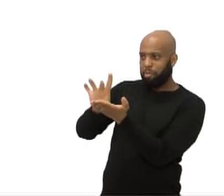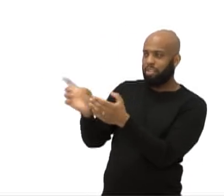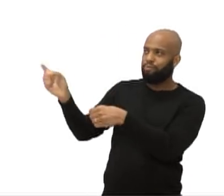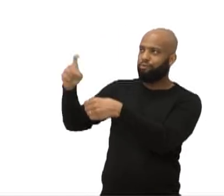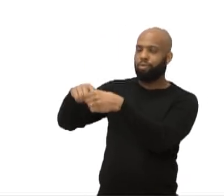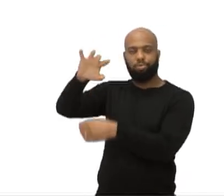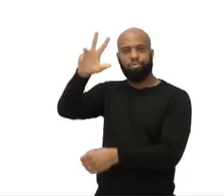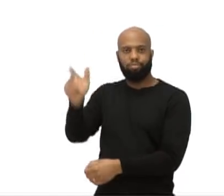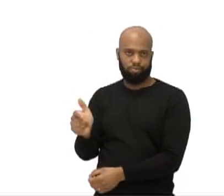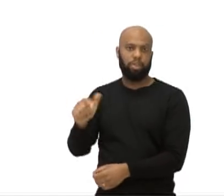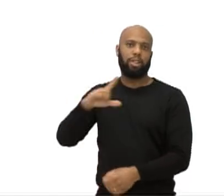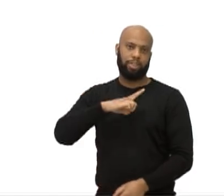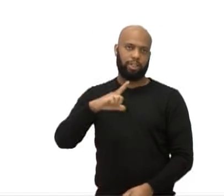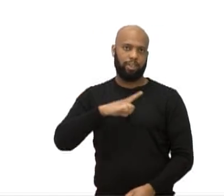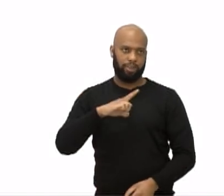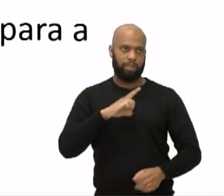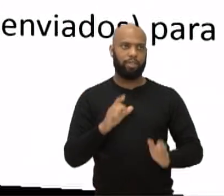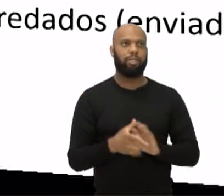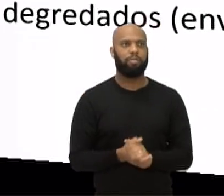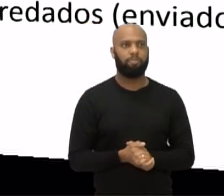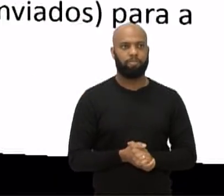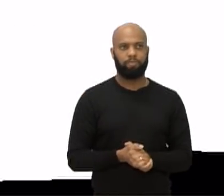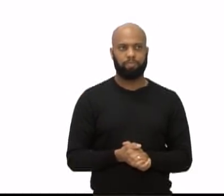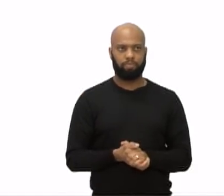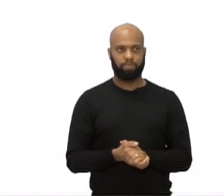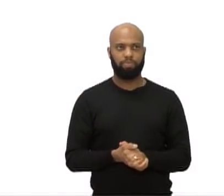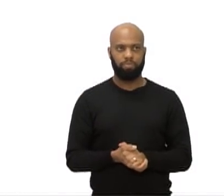degradados, enviados para a África.